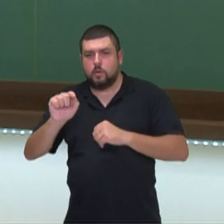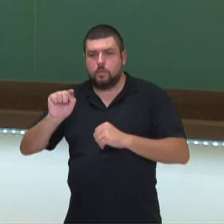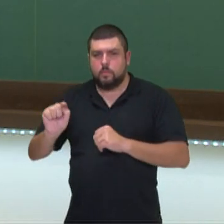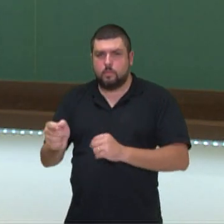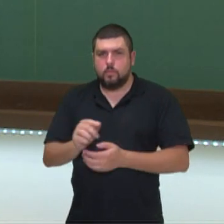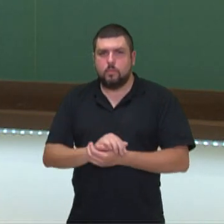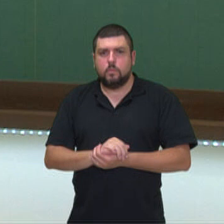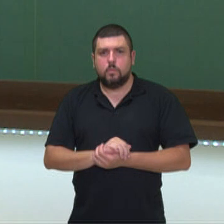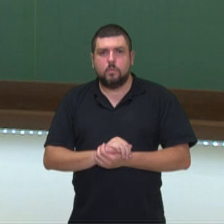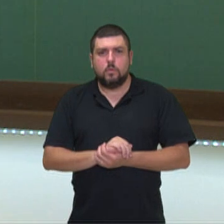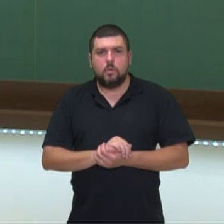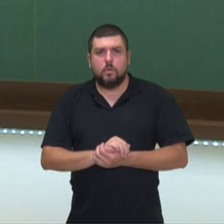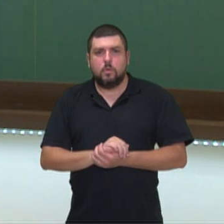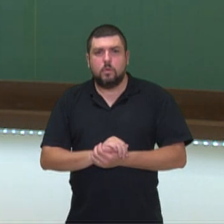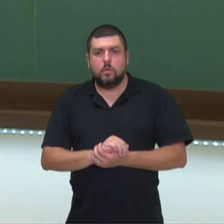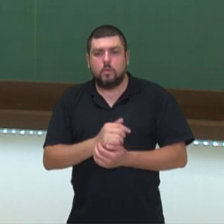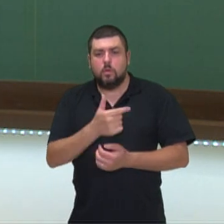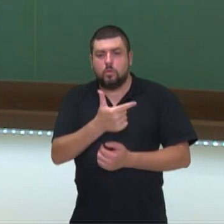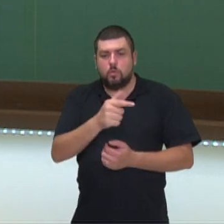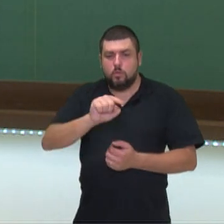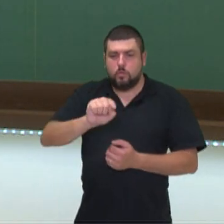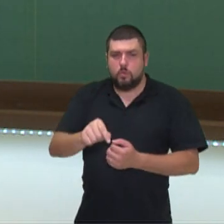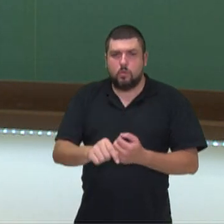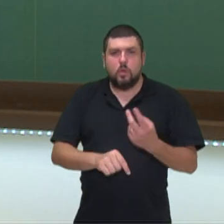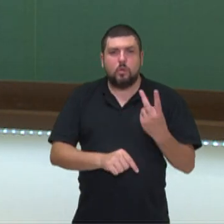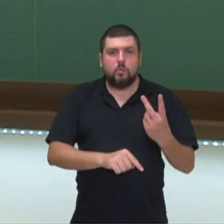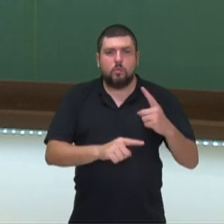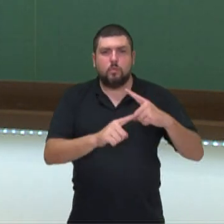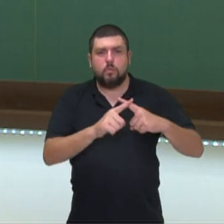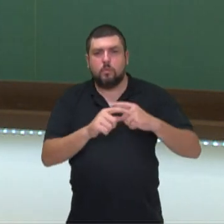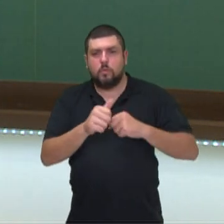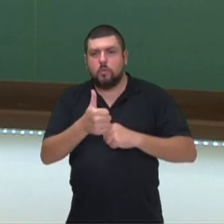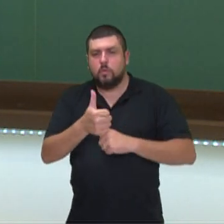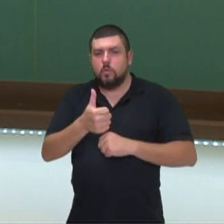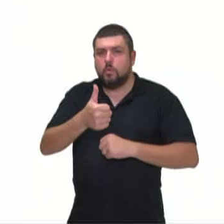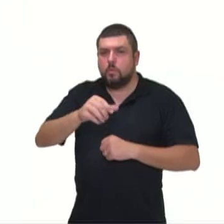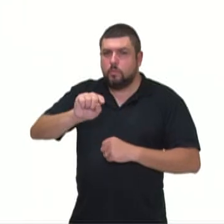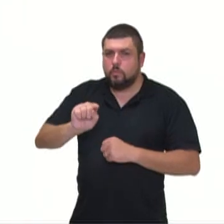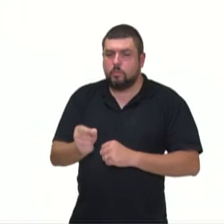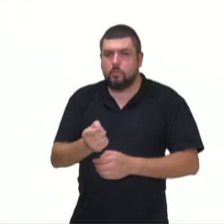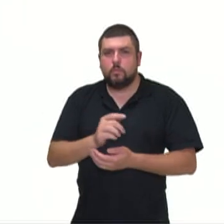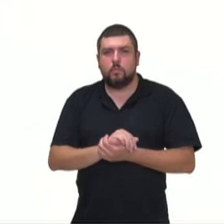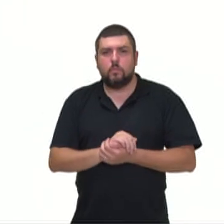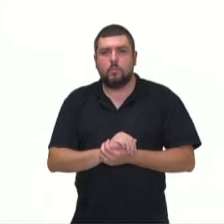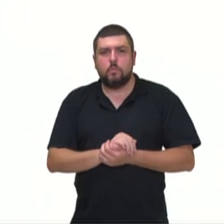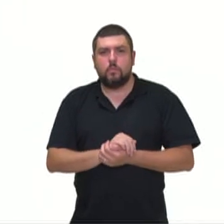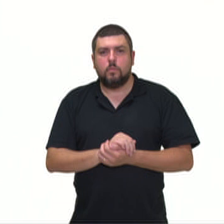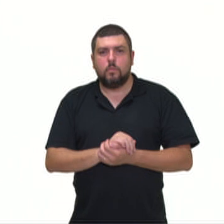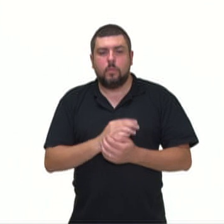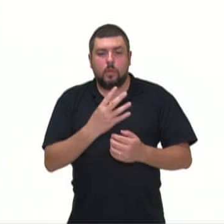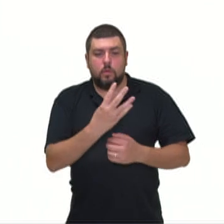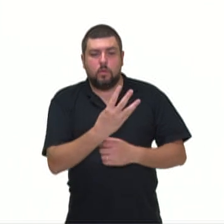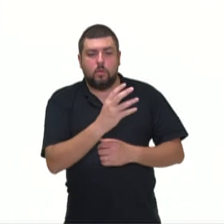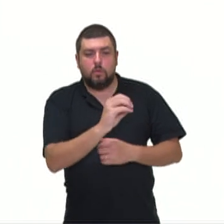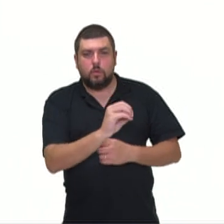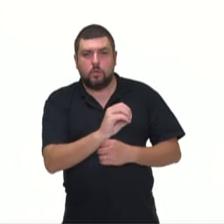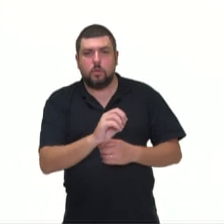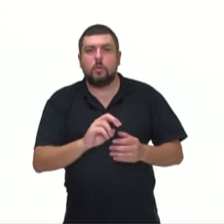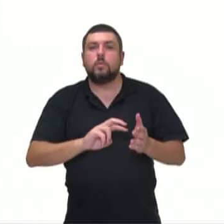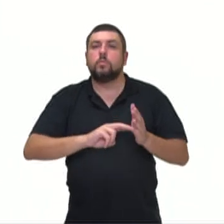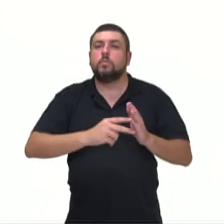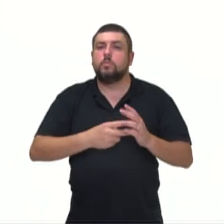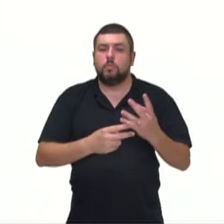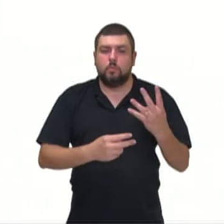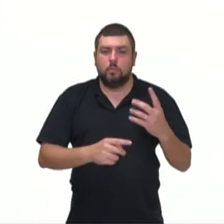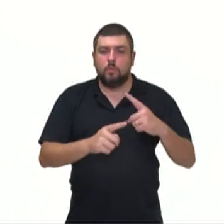1.000. O 100 é uma vez o 100. O 40 é 4 vezes 10. E